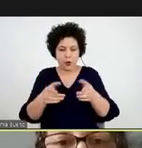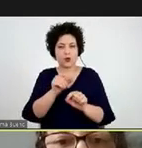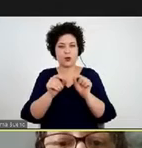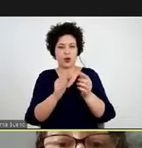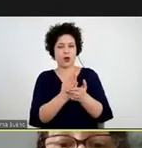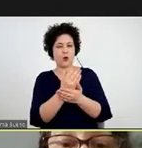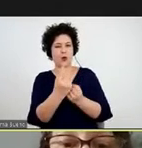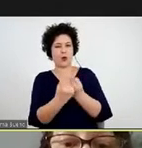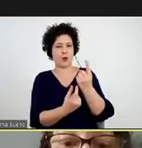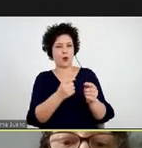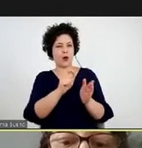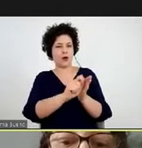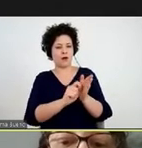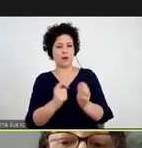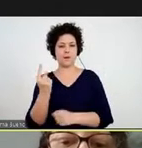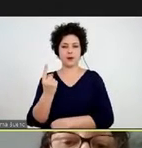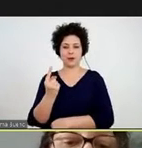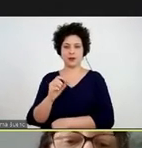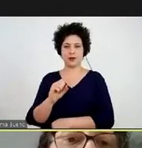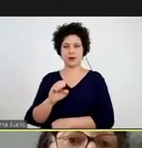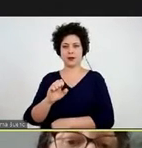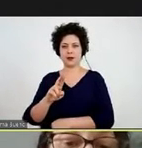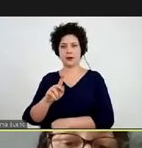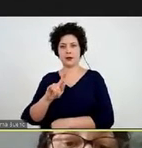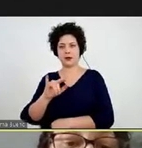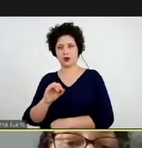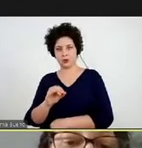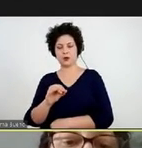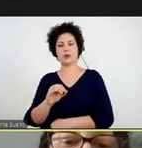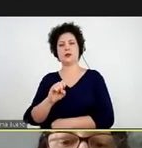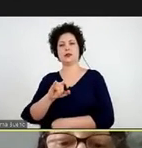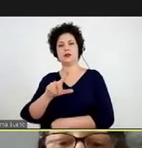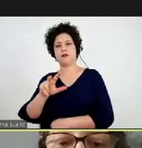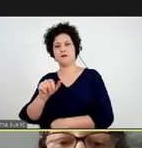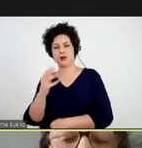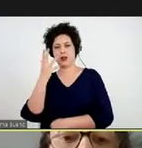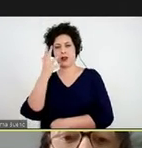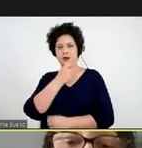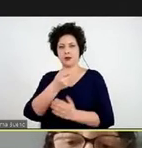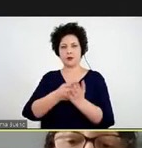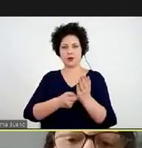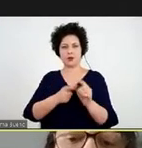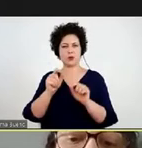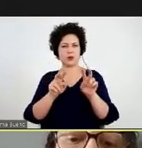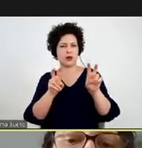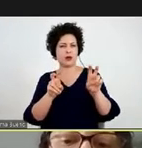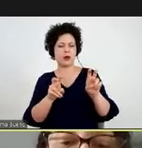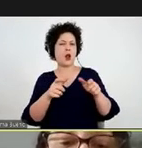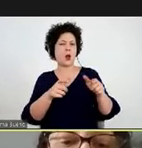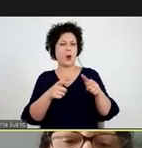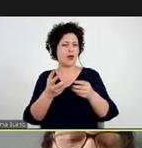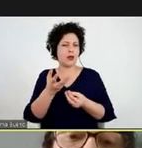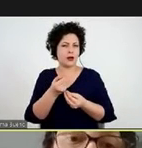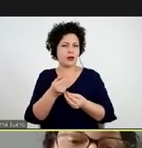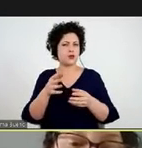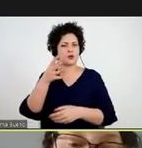autores. Cito primeiro Sérgio Luiz Pereira da Silva, num texto belíssimo chamado Lugar da Arte na Memória